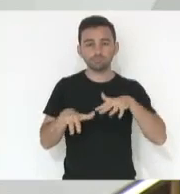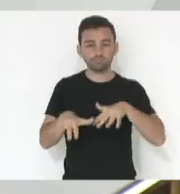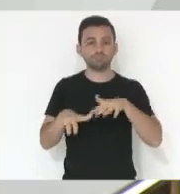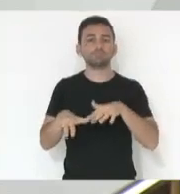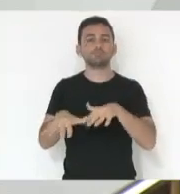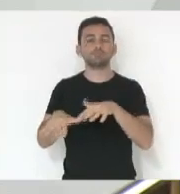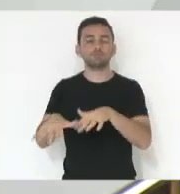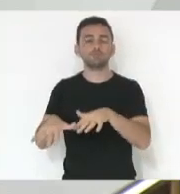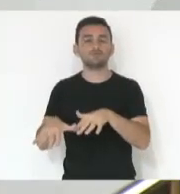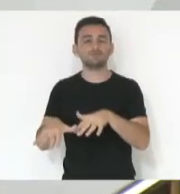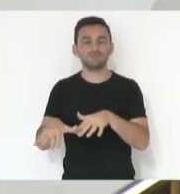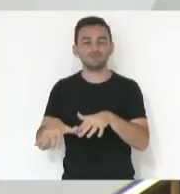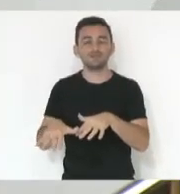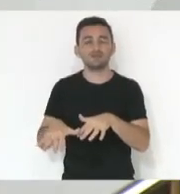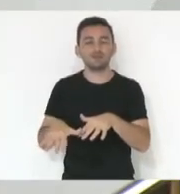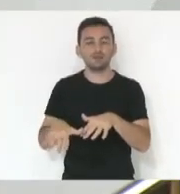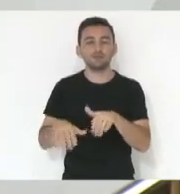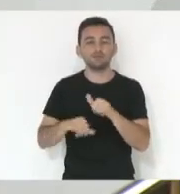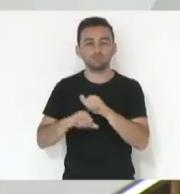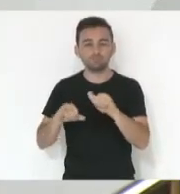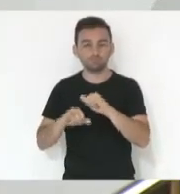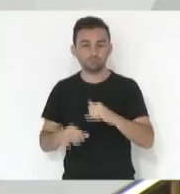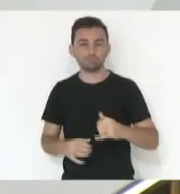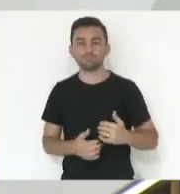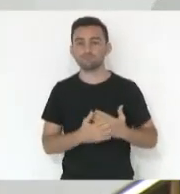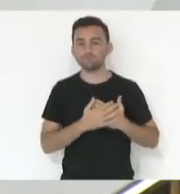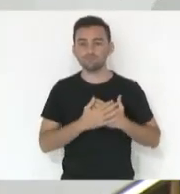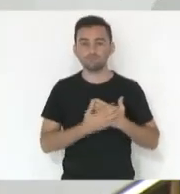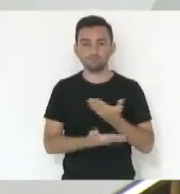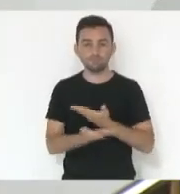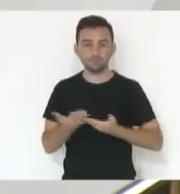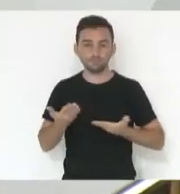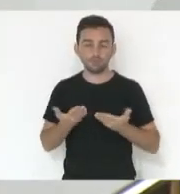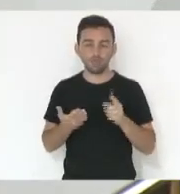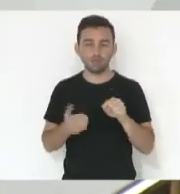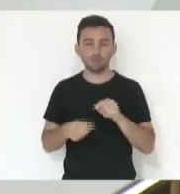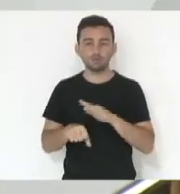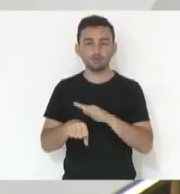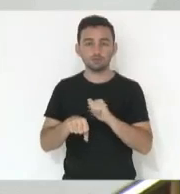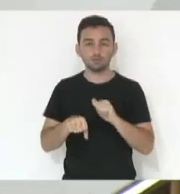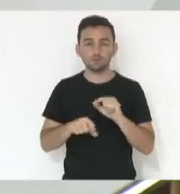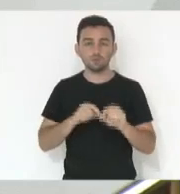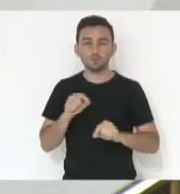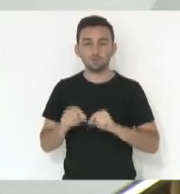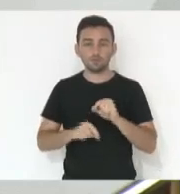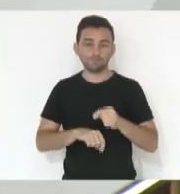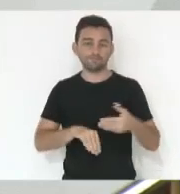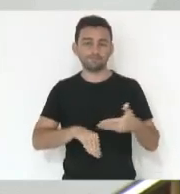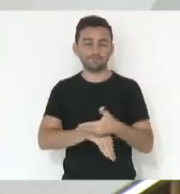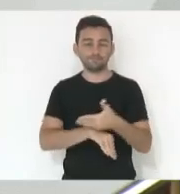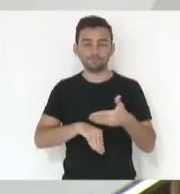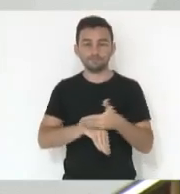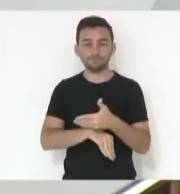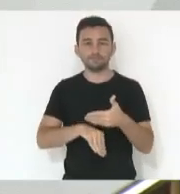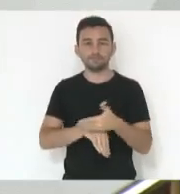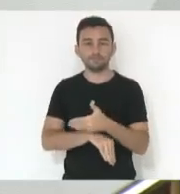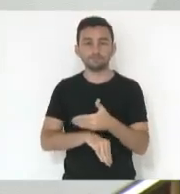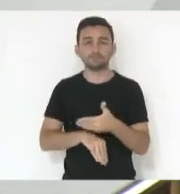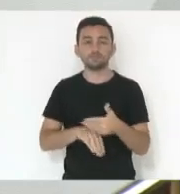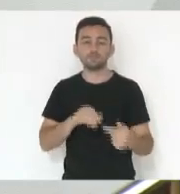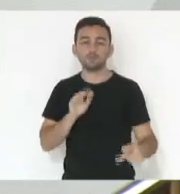fraternidade, ela faz o chamado para a participação